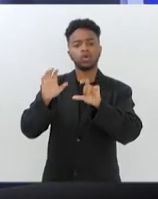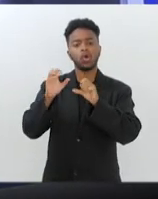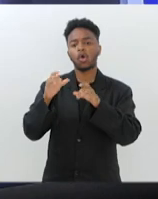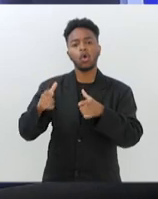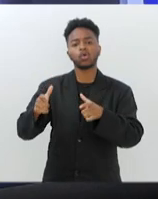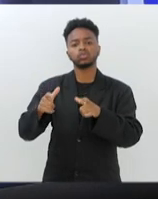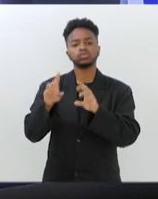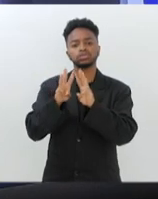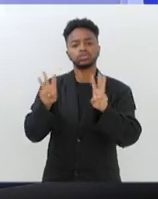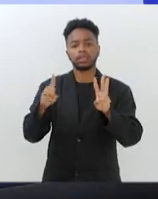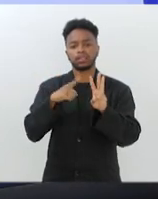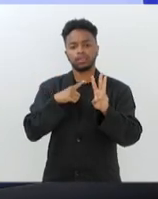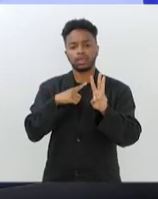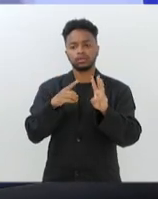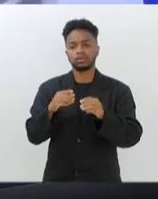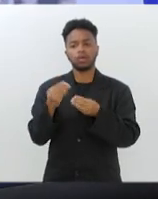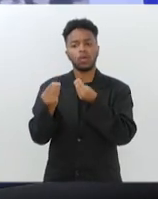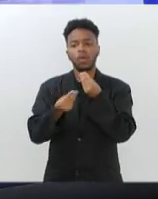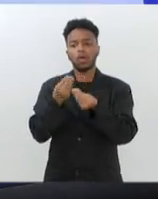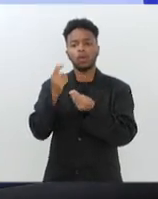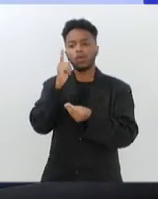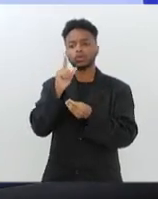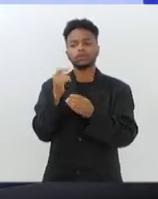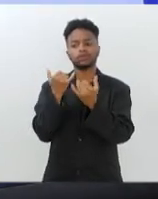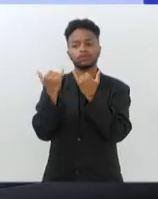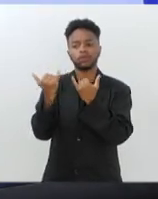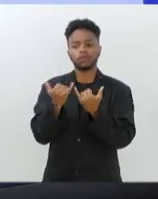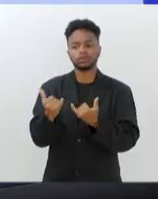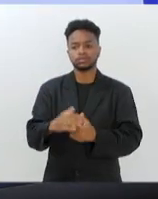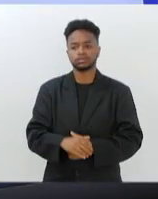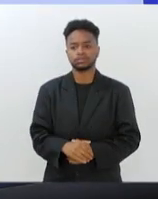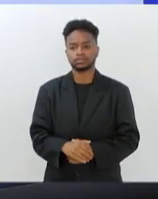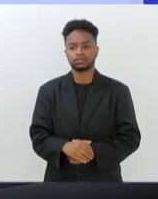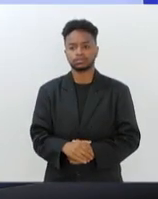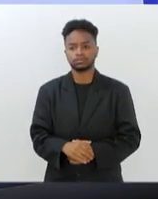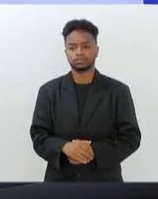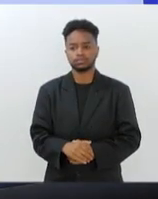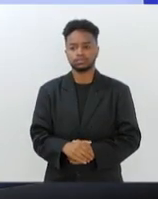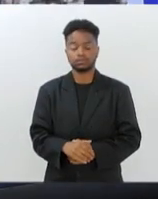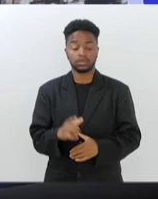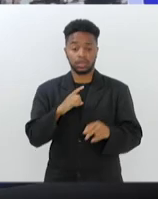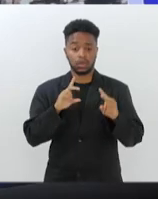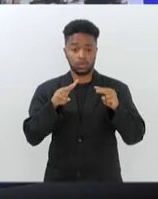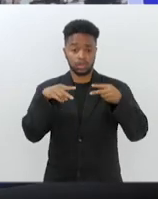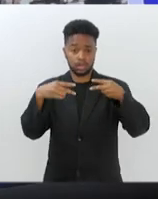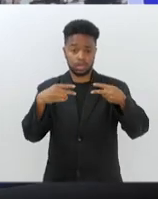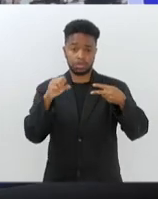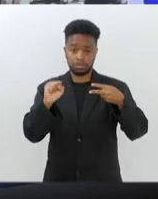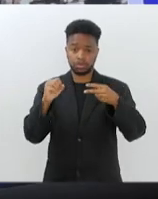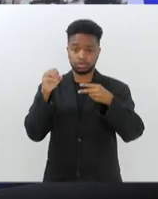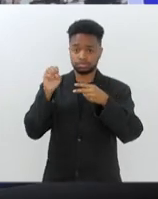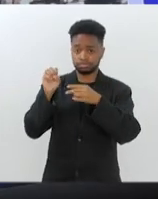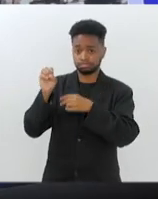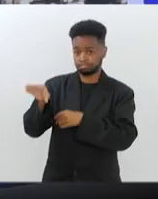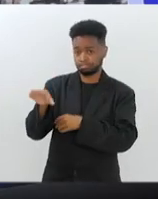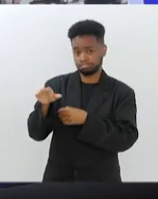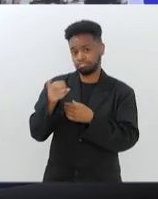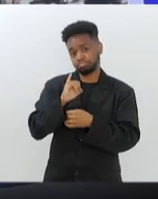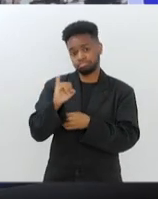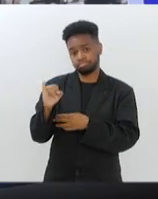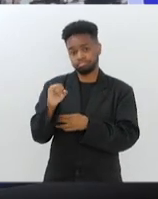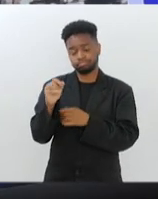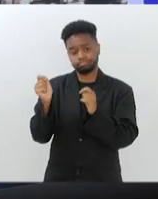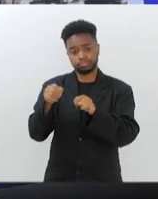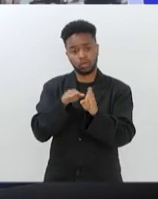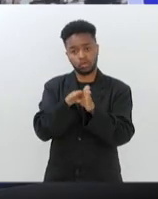faz menção como que a gente chega nessa informação eu tô com um link aqui posso direcionar se for né de orientação dos